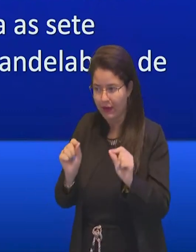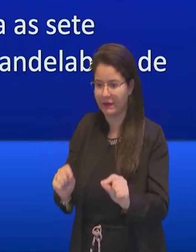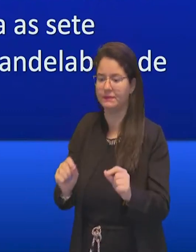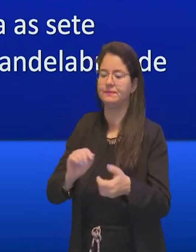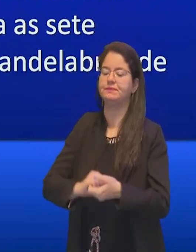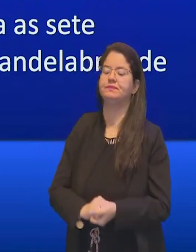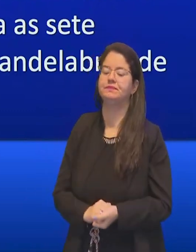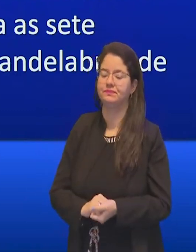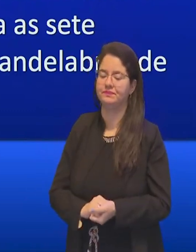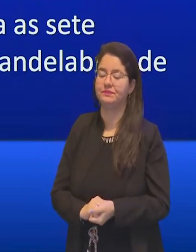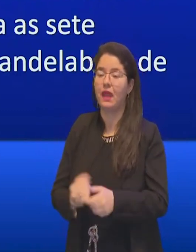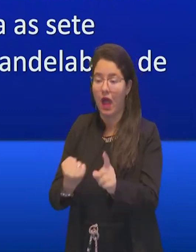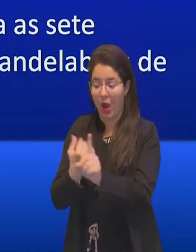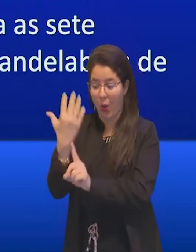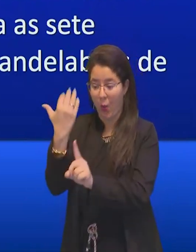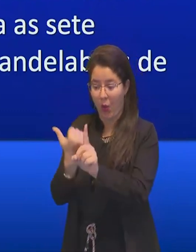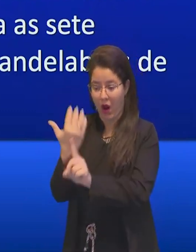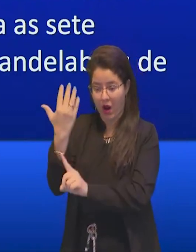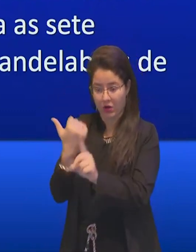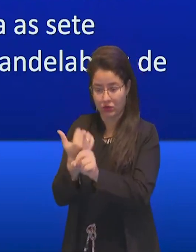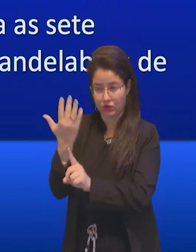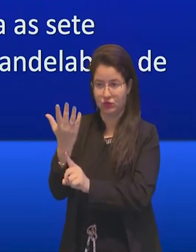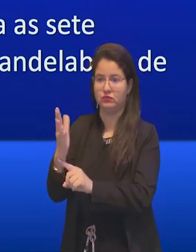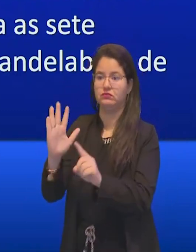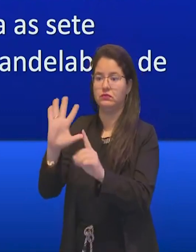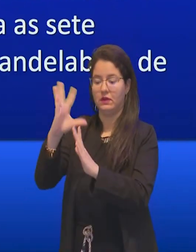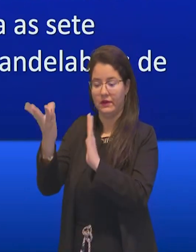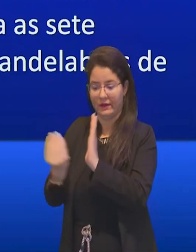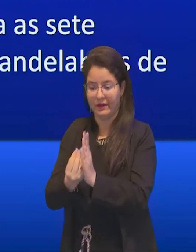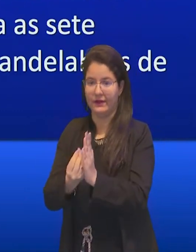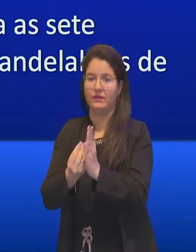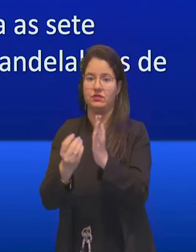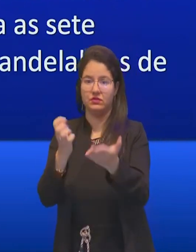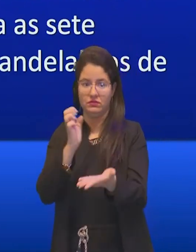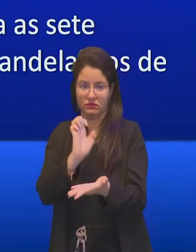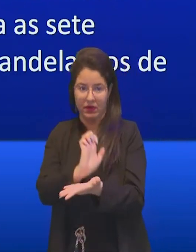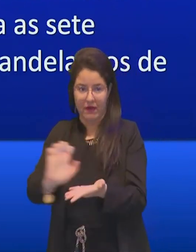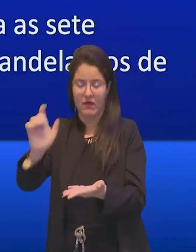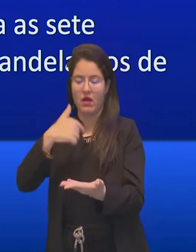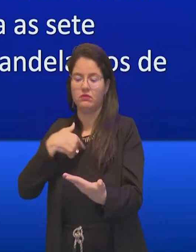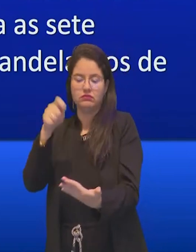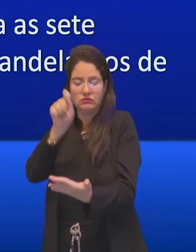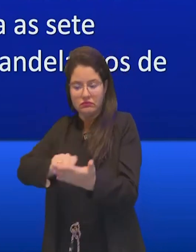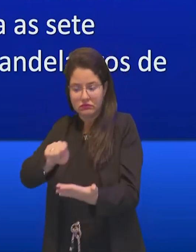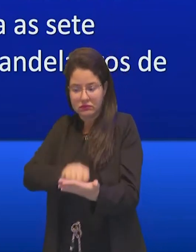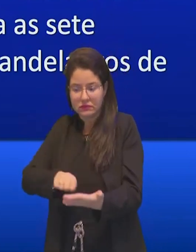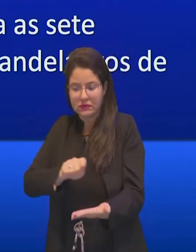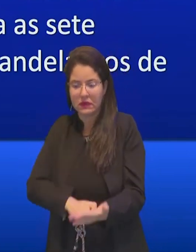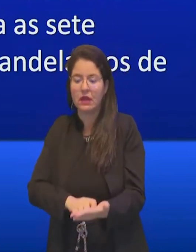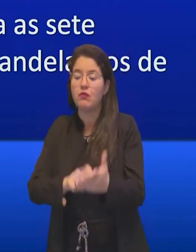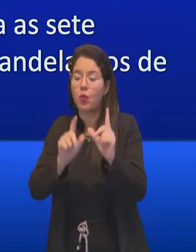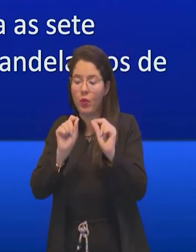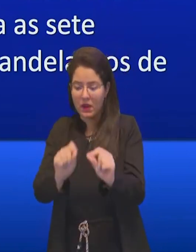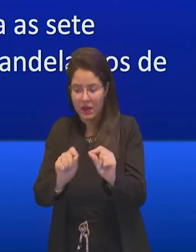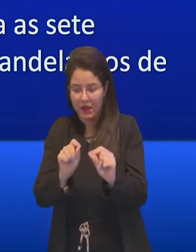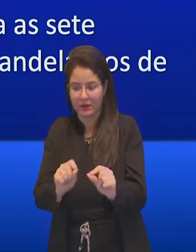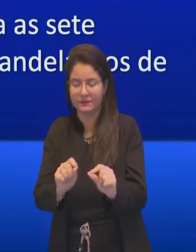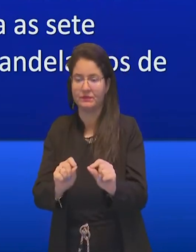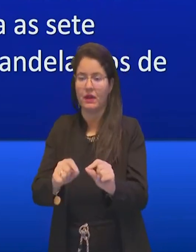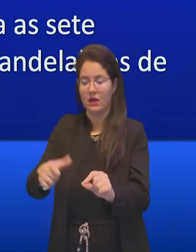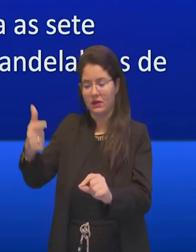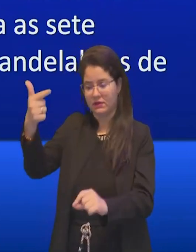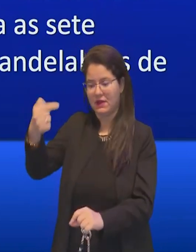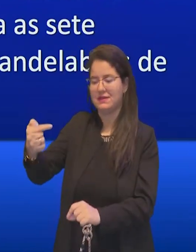Senhor. Ao anjo da igreja em Éfeso escreva: estas coisas diz aquele que conserva na mão direita as 7